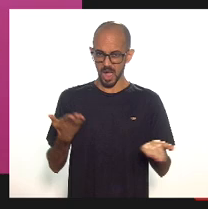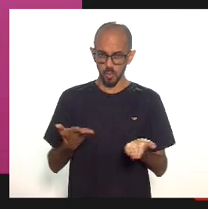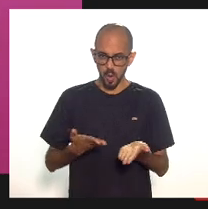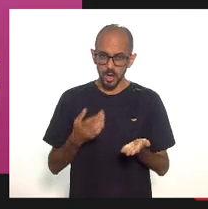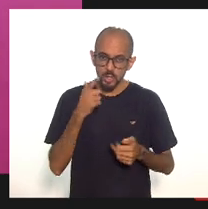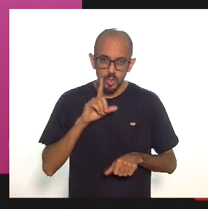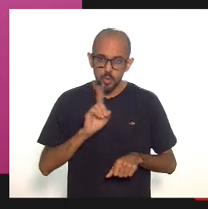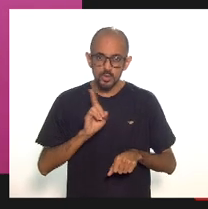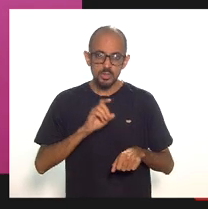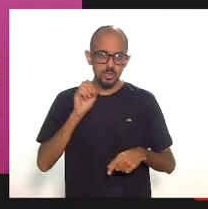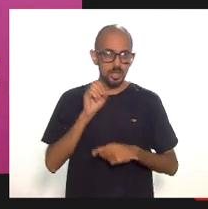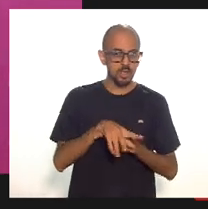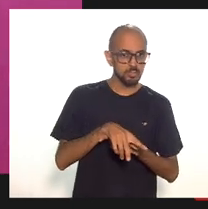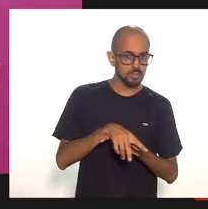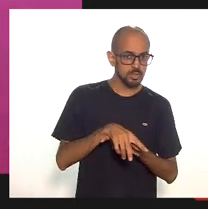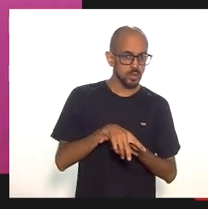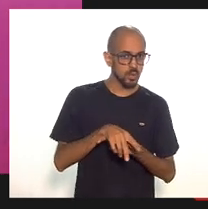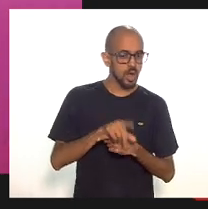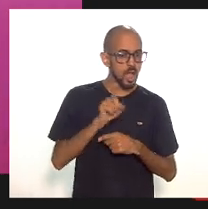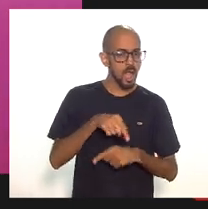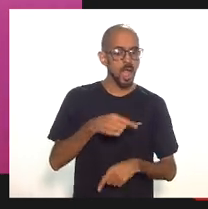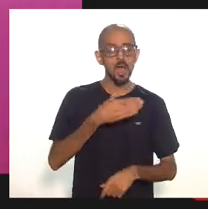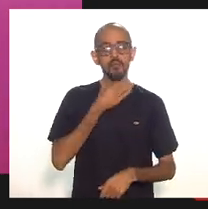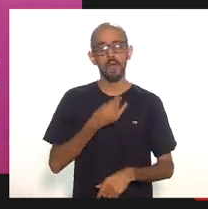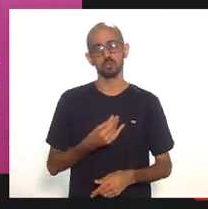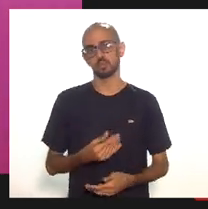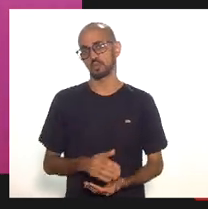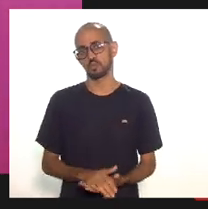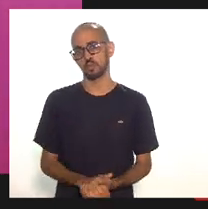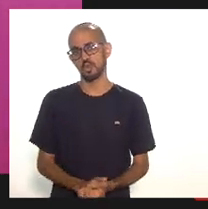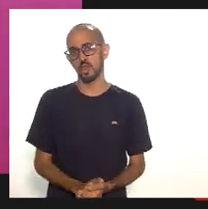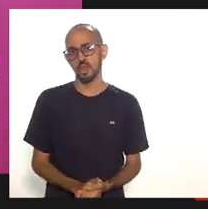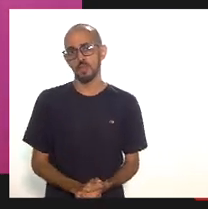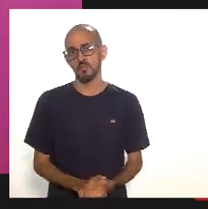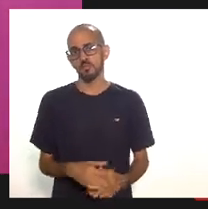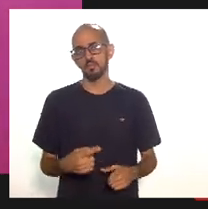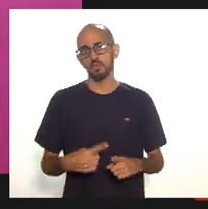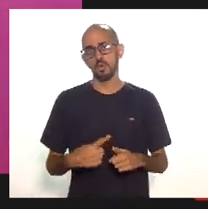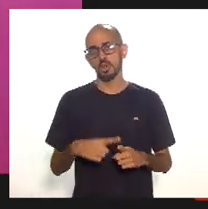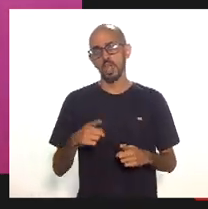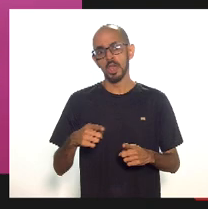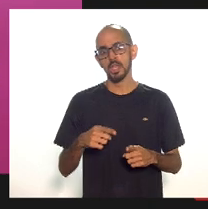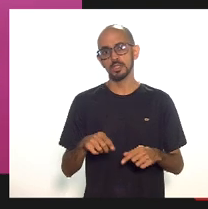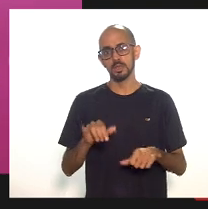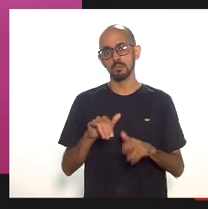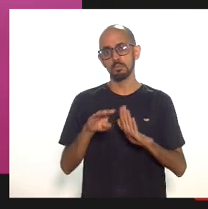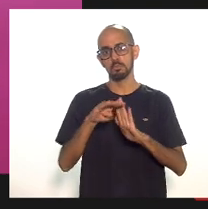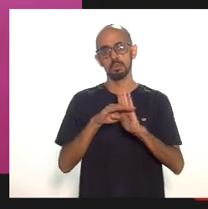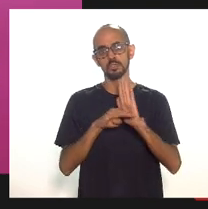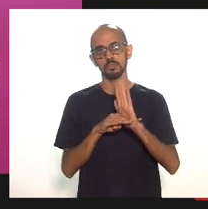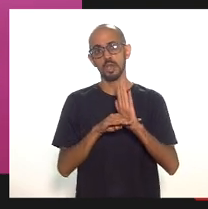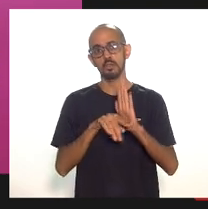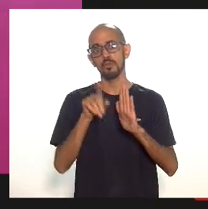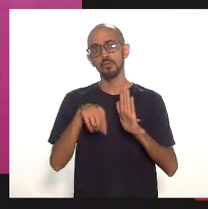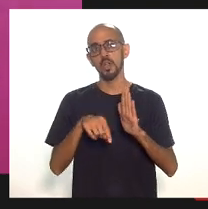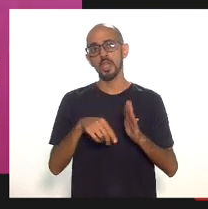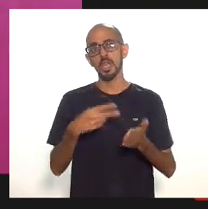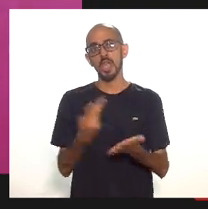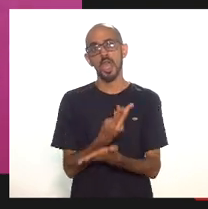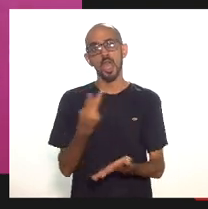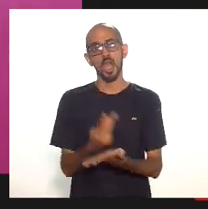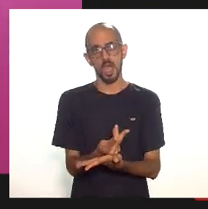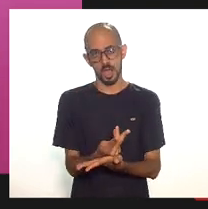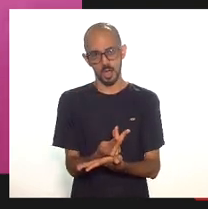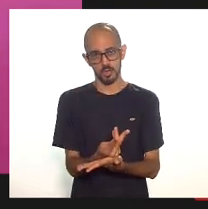conseguiu contratar, para mim é uma falácia, porque esse processo foi fraudulento. E tem outra coisa, o processo